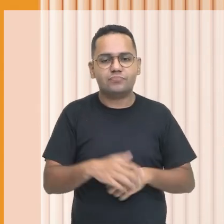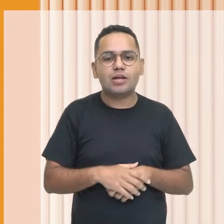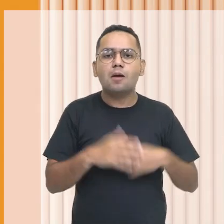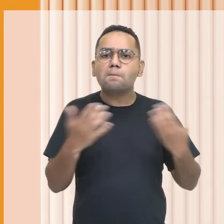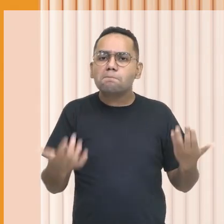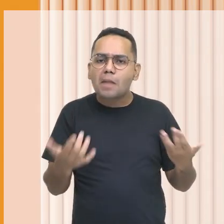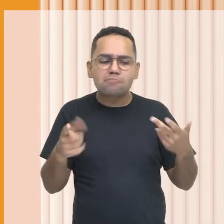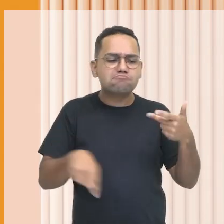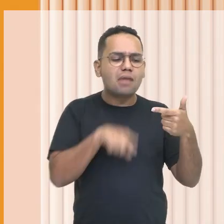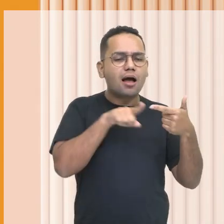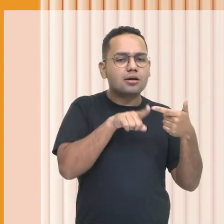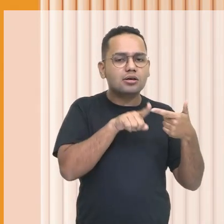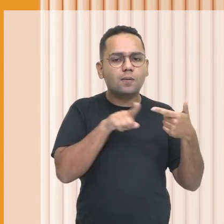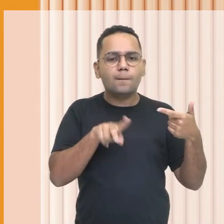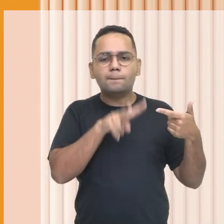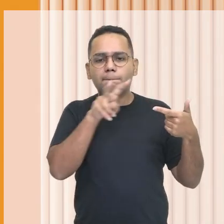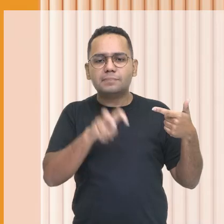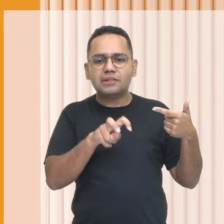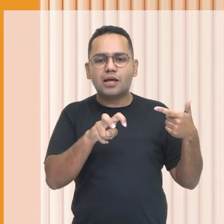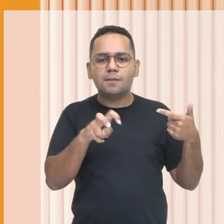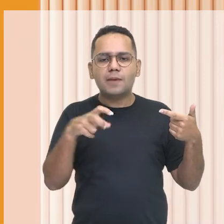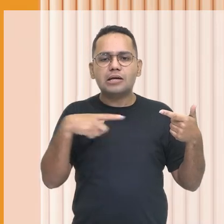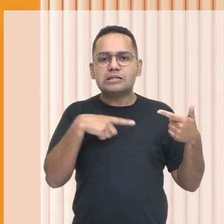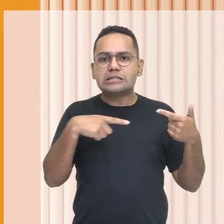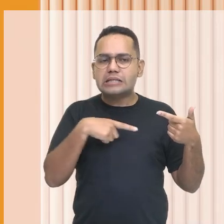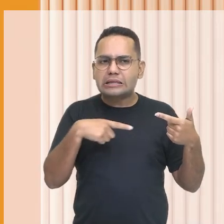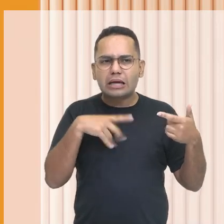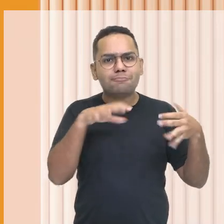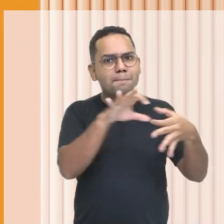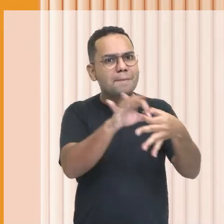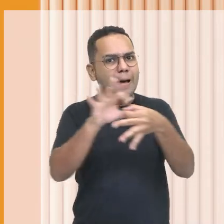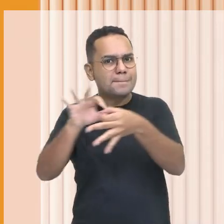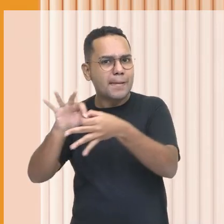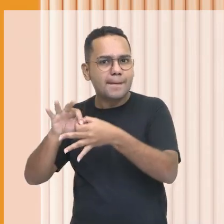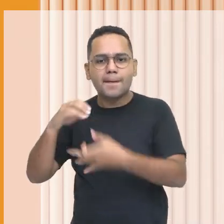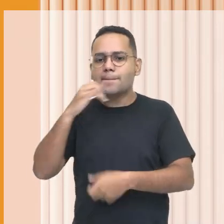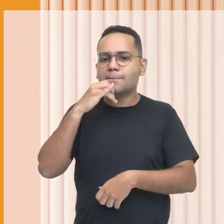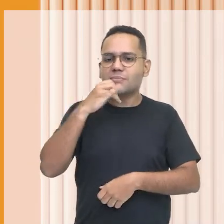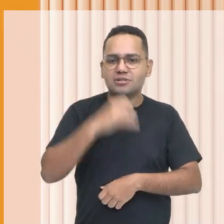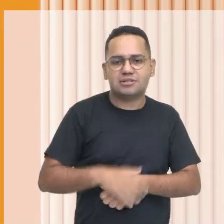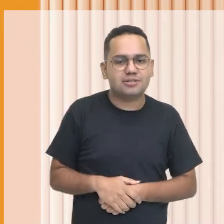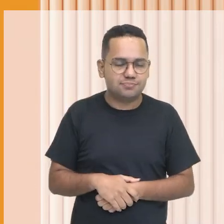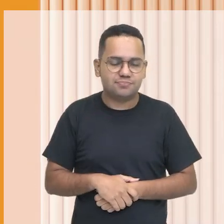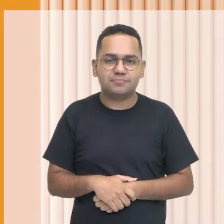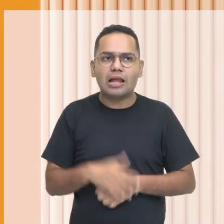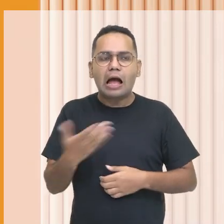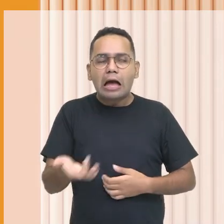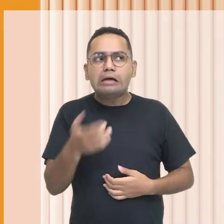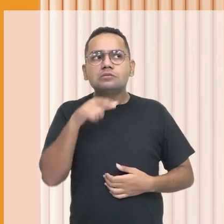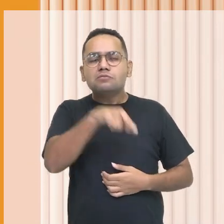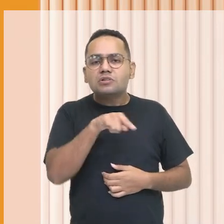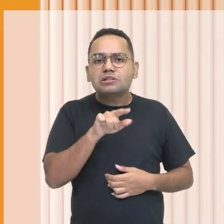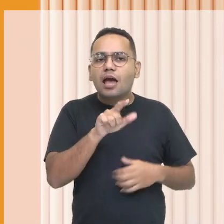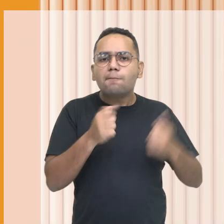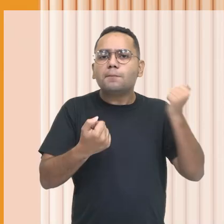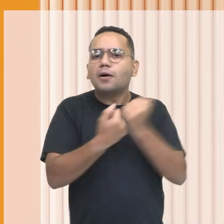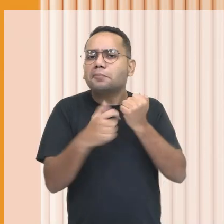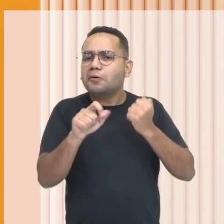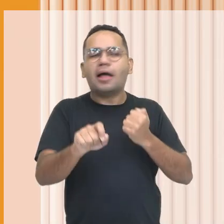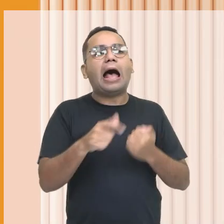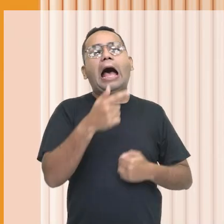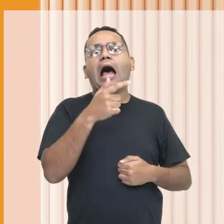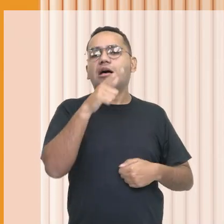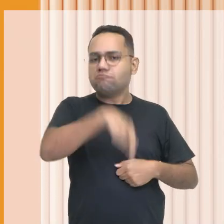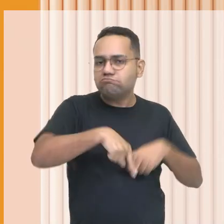chamado coronel vai ter muitos afiliados, né? Então, quem é teu padrinho? É o bem padrinho, o coronel fulano de tal. Então, foi uma prática